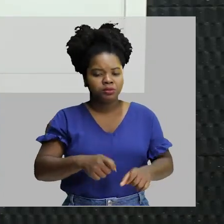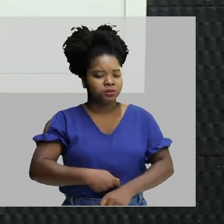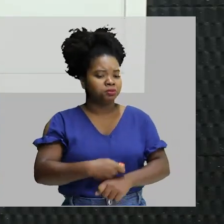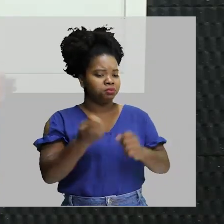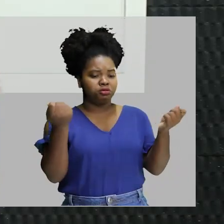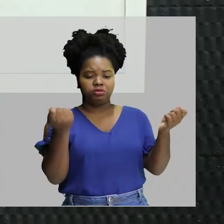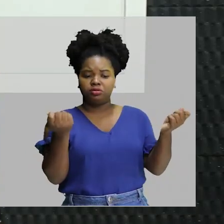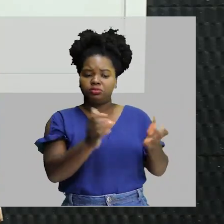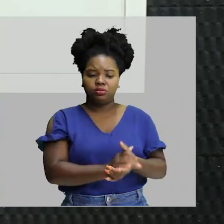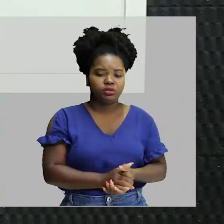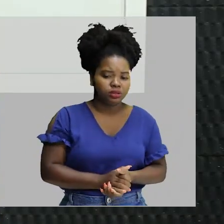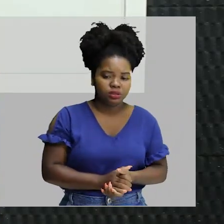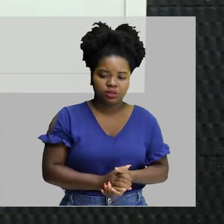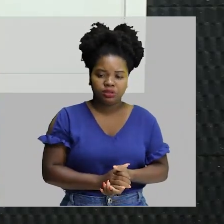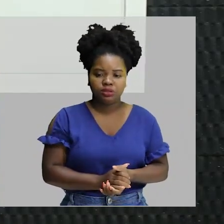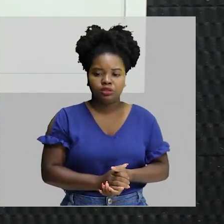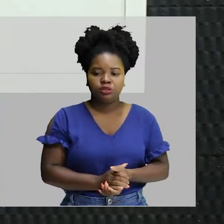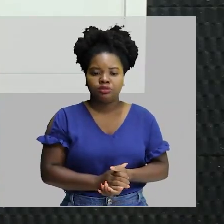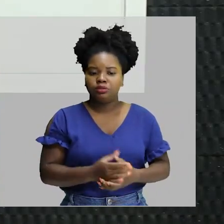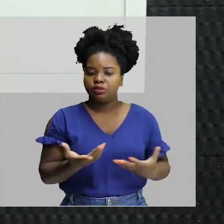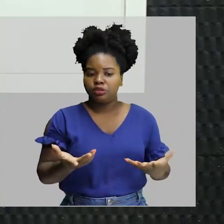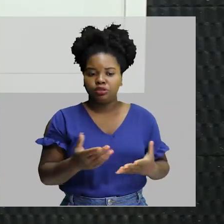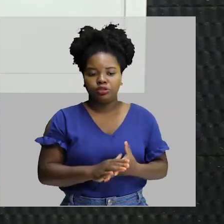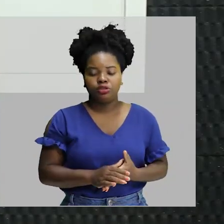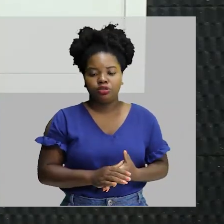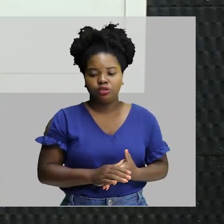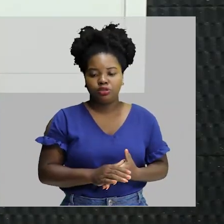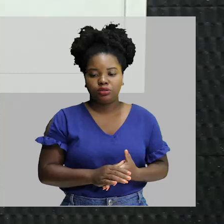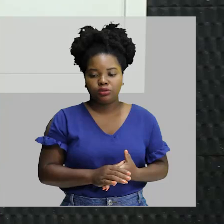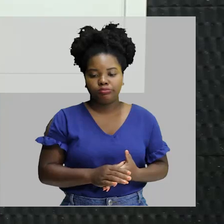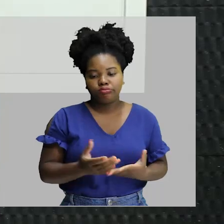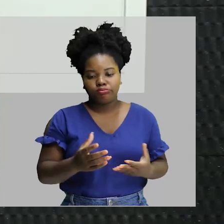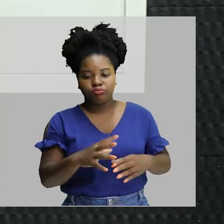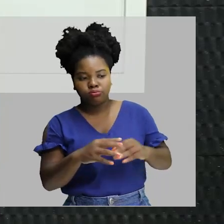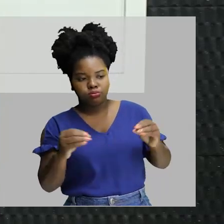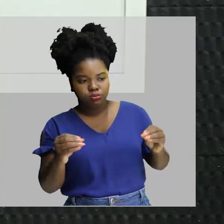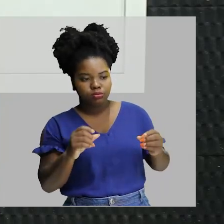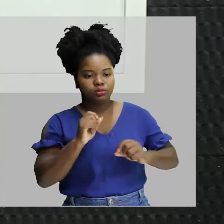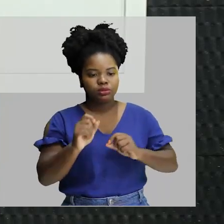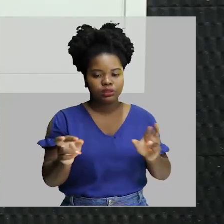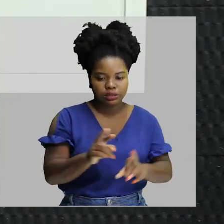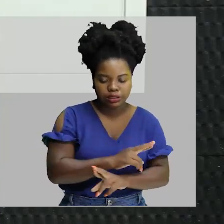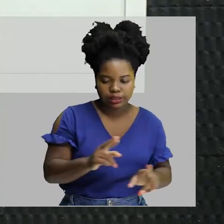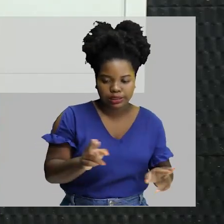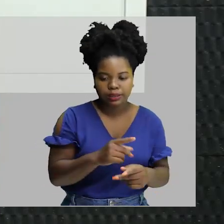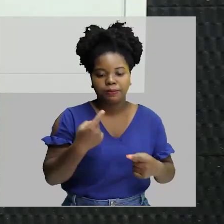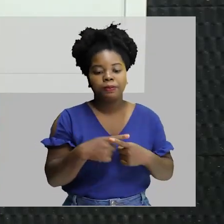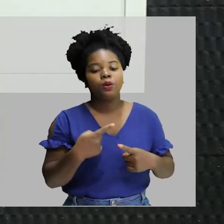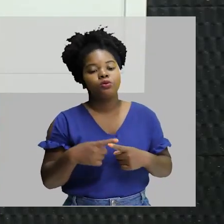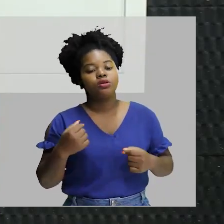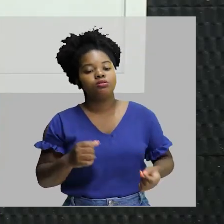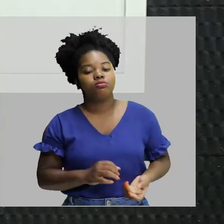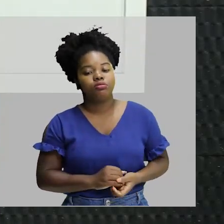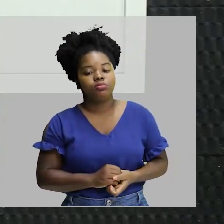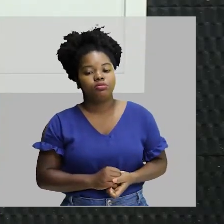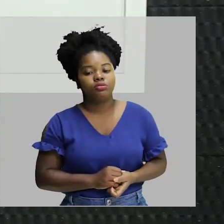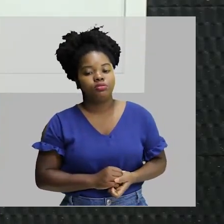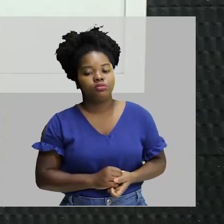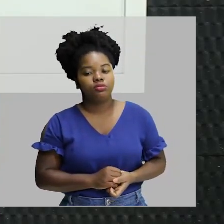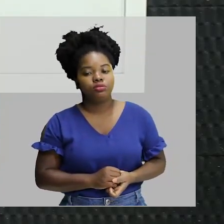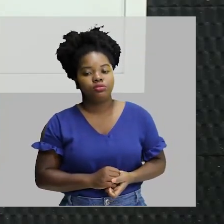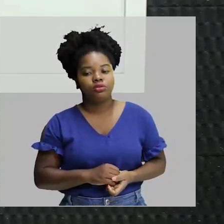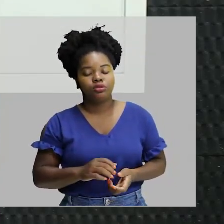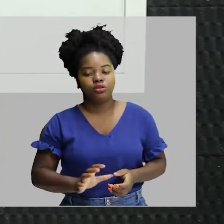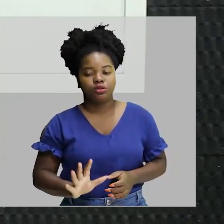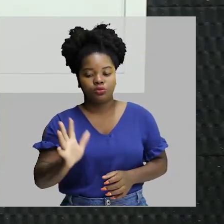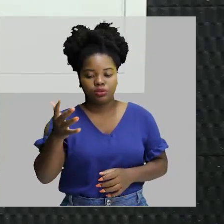você ultrapassar essas condições que são determinadas, porque essa relação de causa e efeito aprisiona, né, todo esse processo